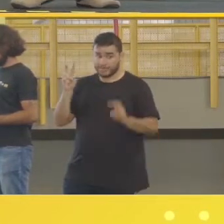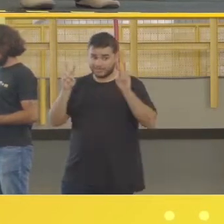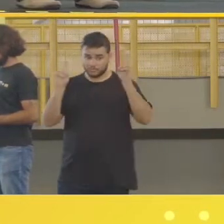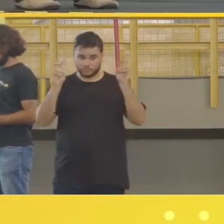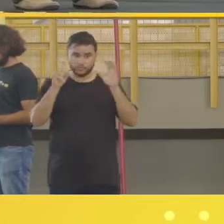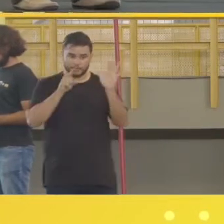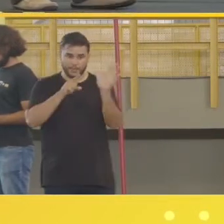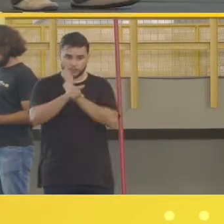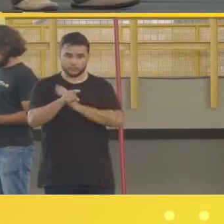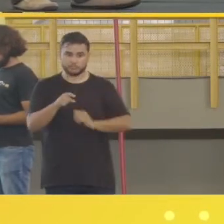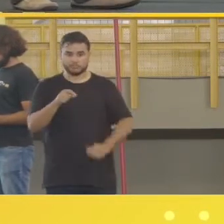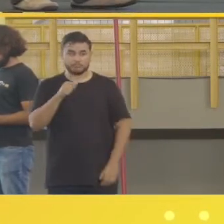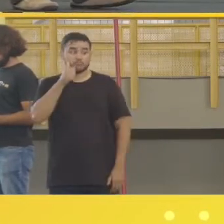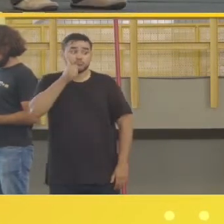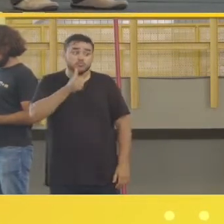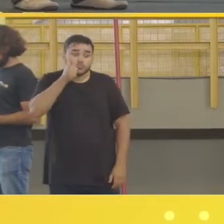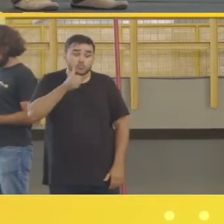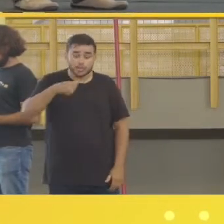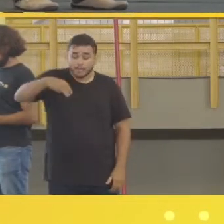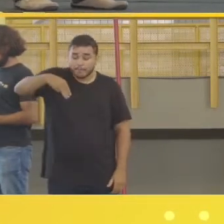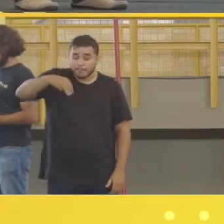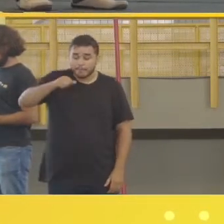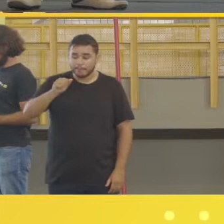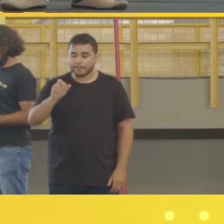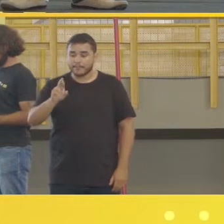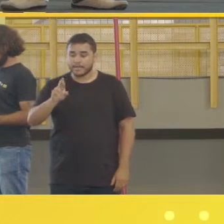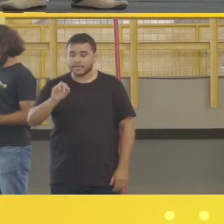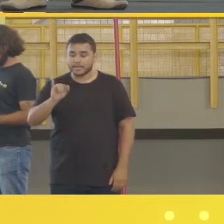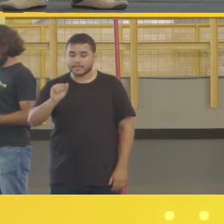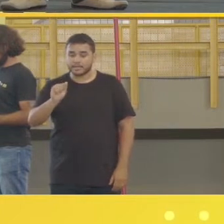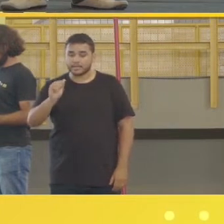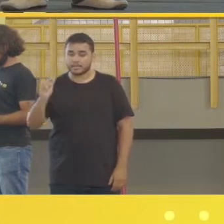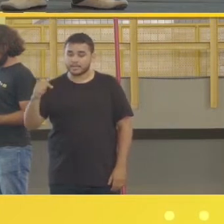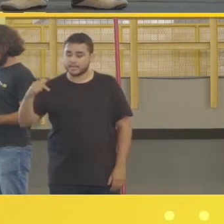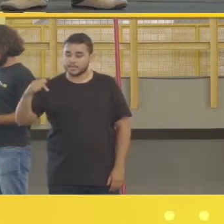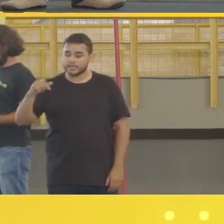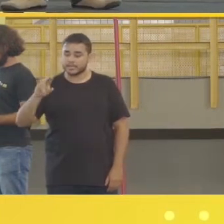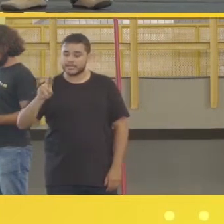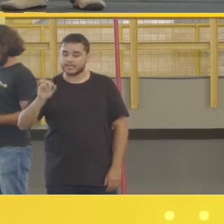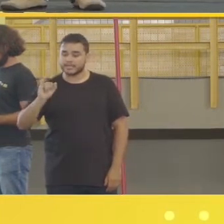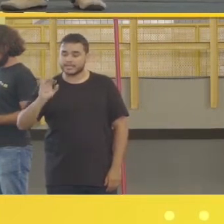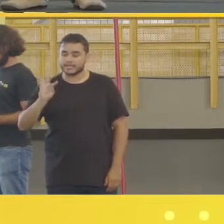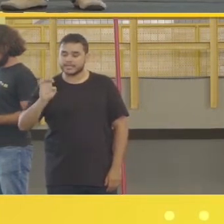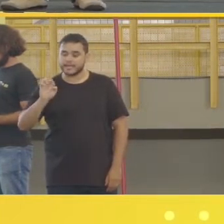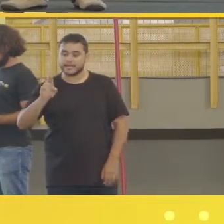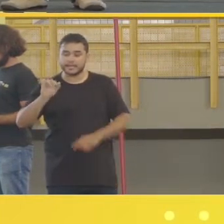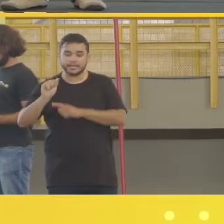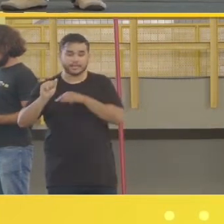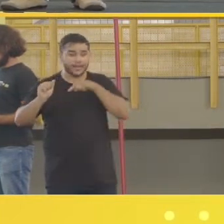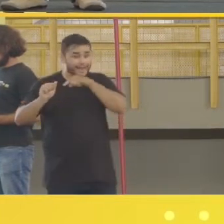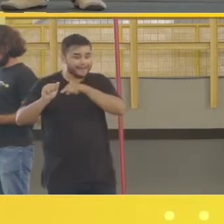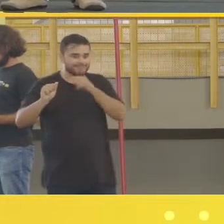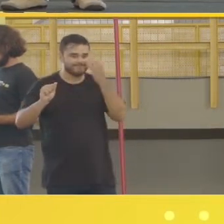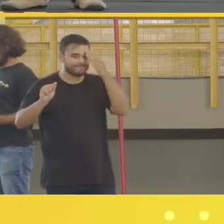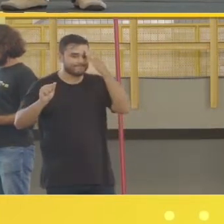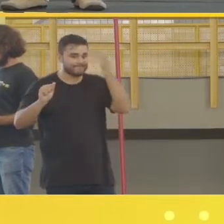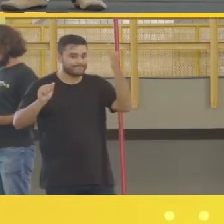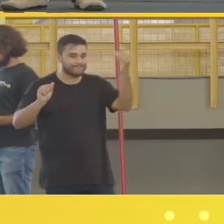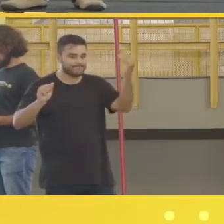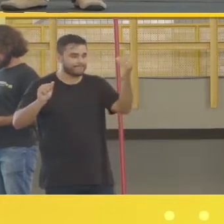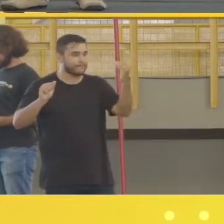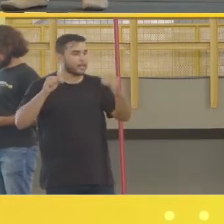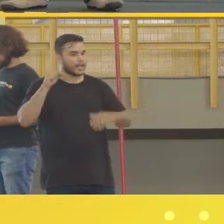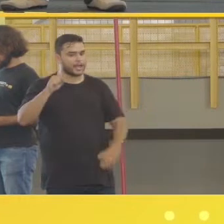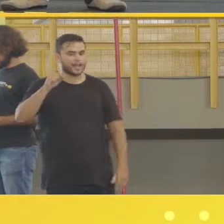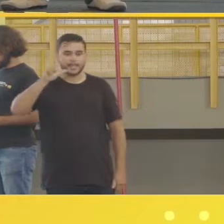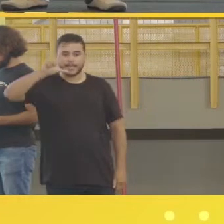coisas. Ela ficou famosa depois de todo o processo, não na época. Não é porque